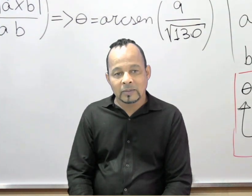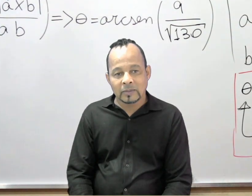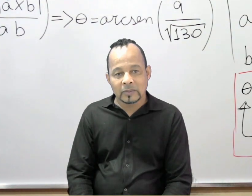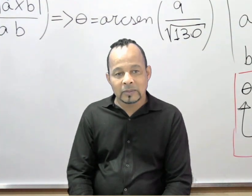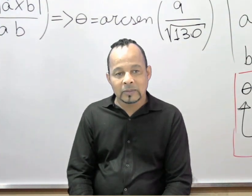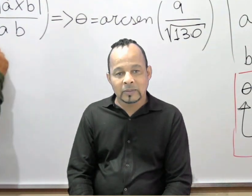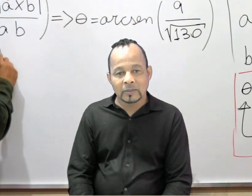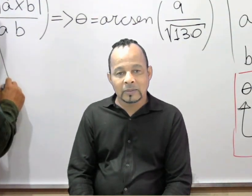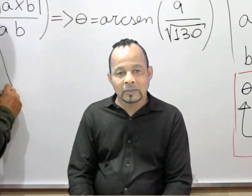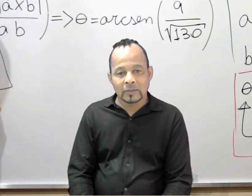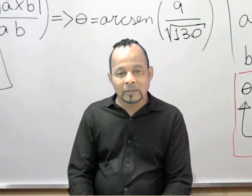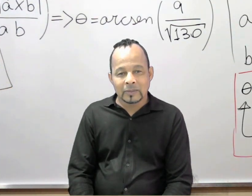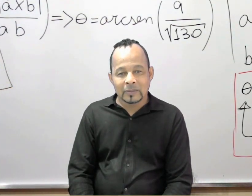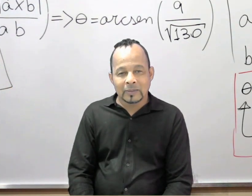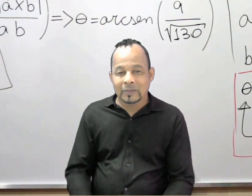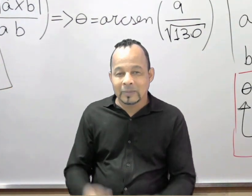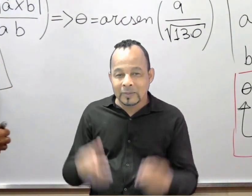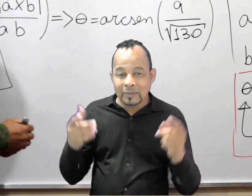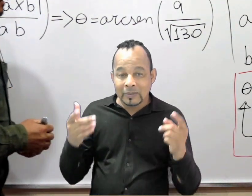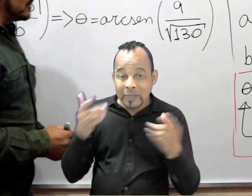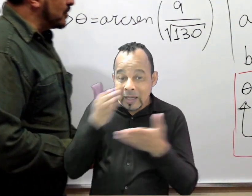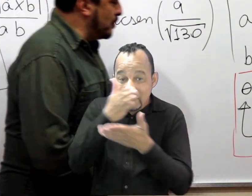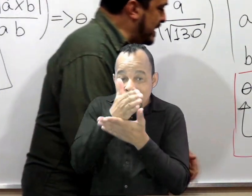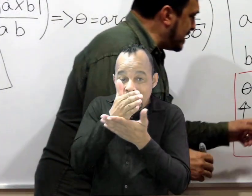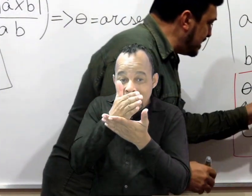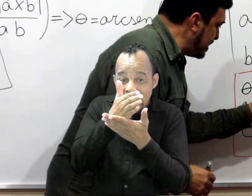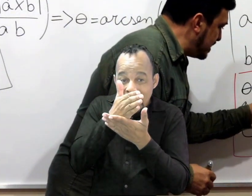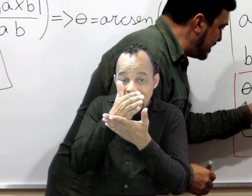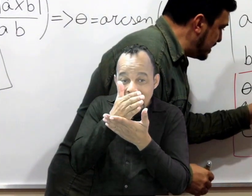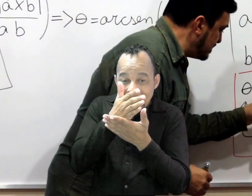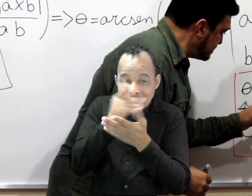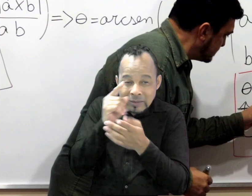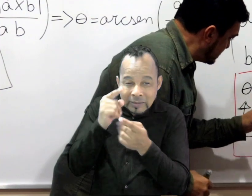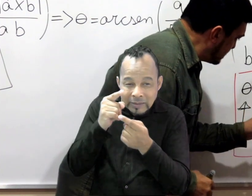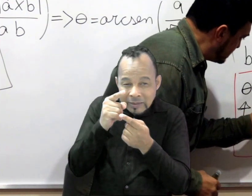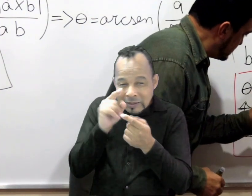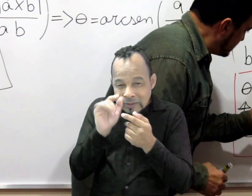Beleza? Como já era esperado, a gente já encontrou o